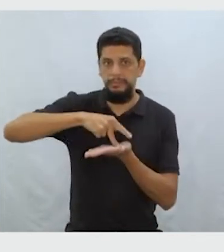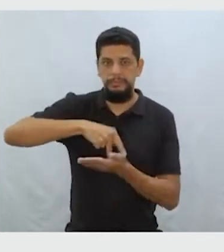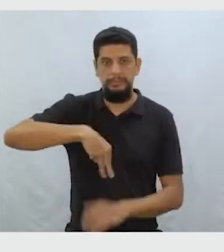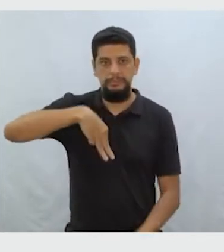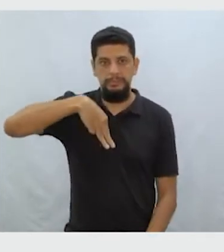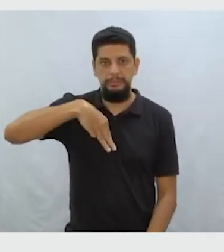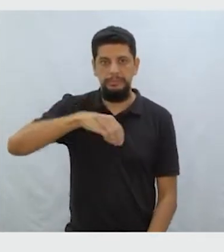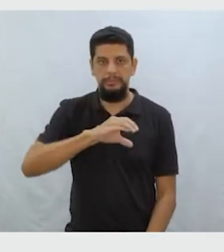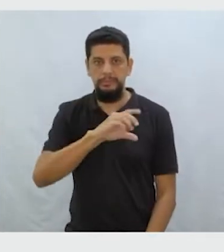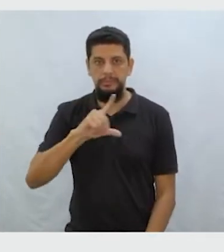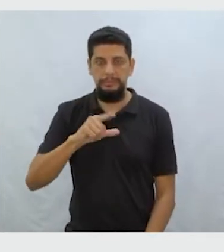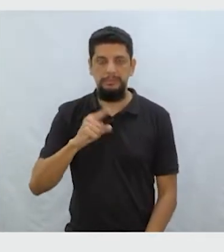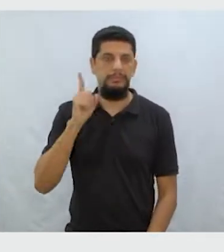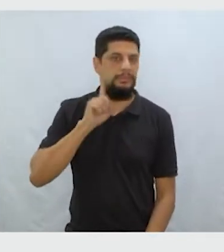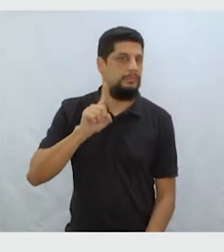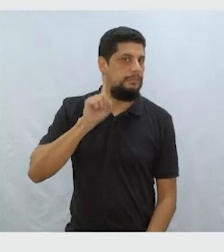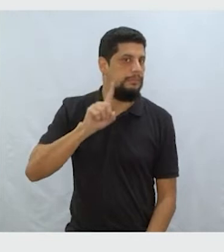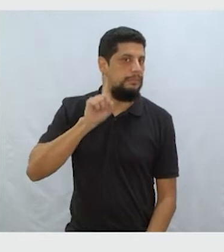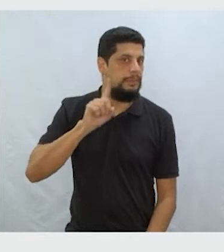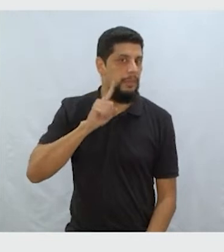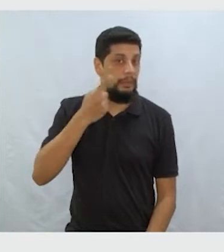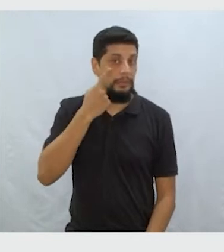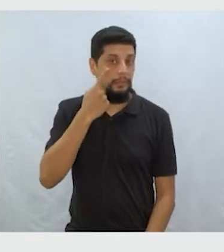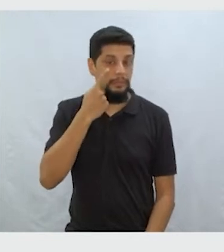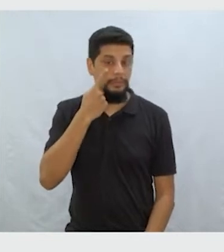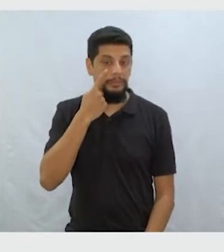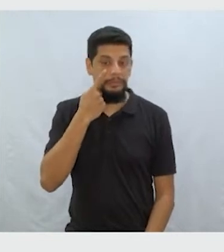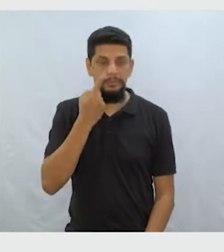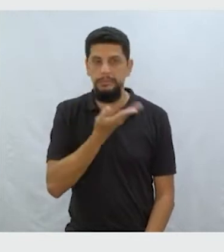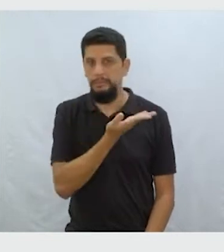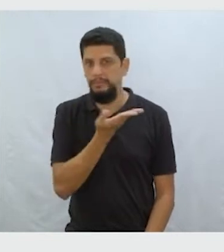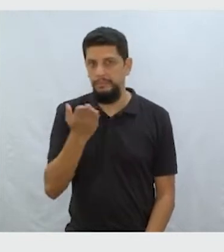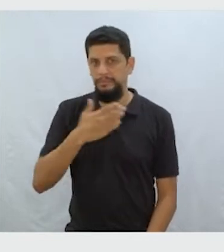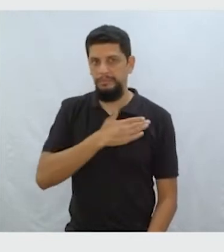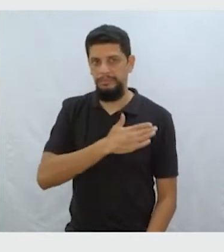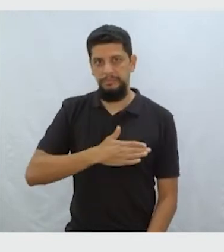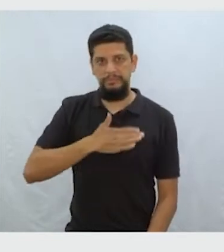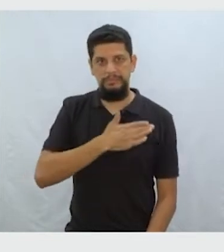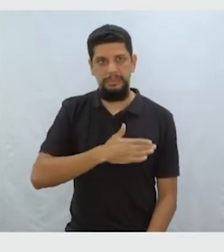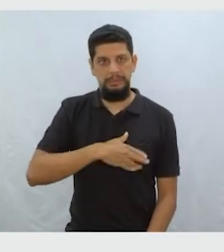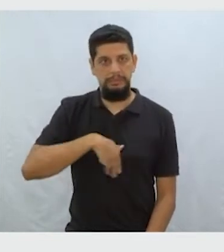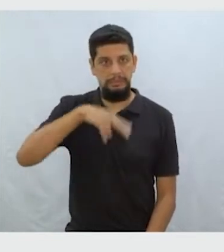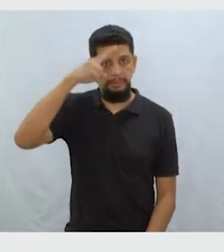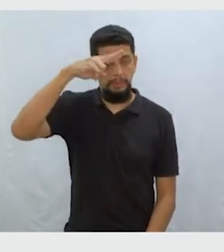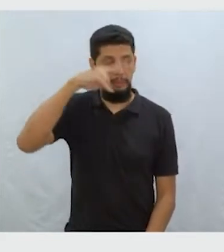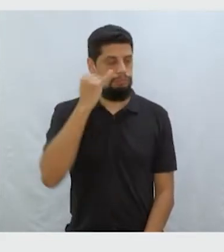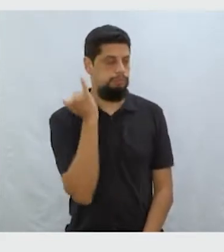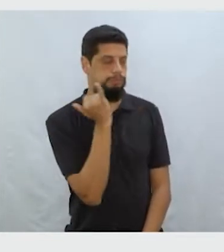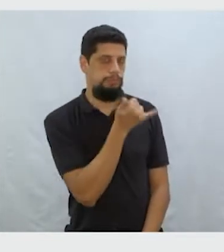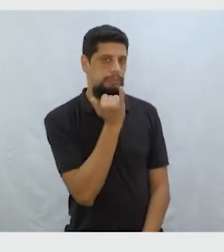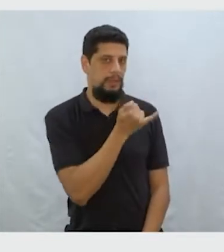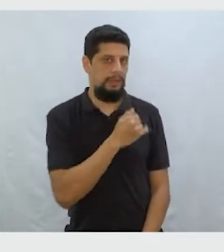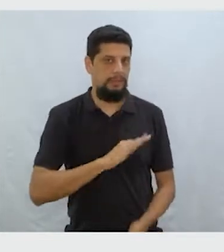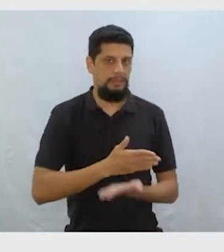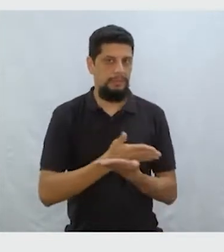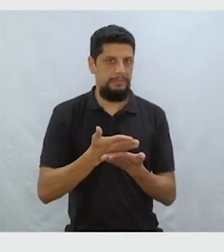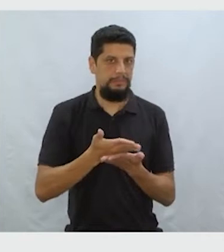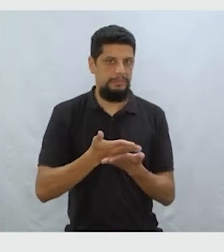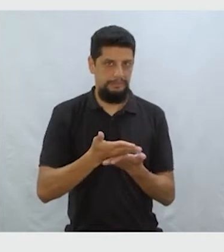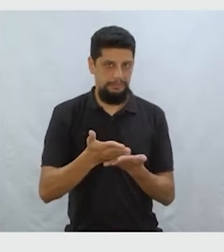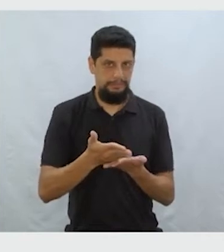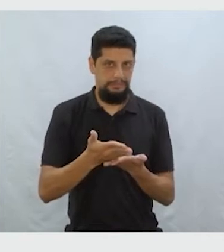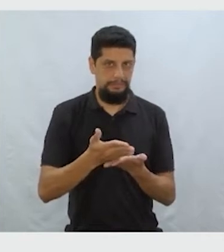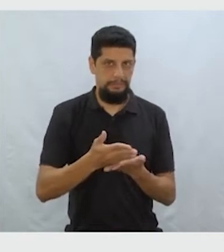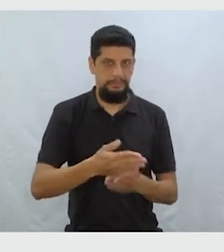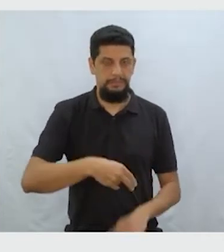em Montes Claros Minas Gerais Olha só para você que gosta de contar histórias quando a gente começa